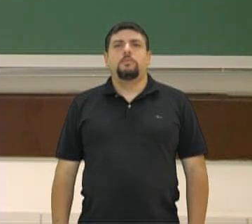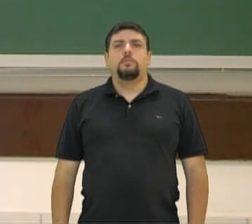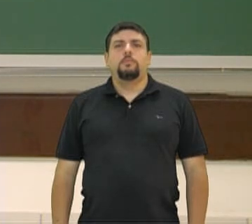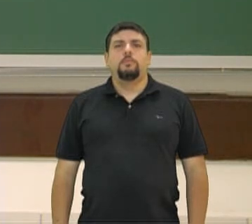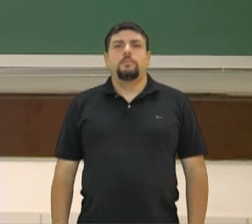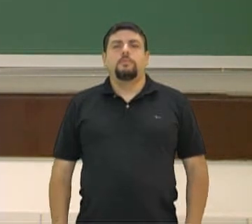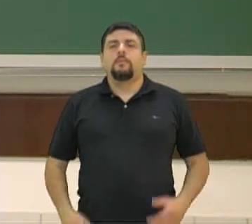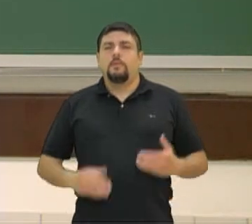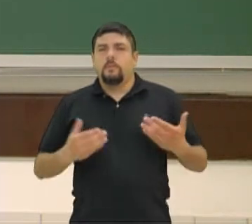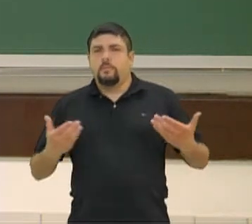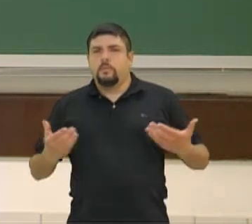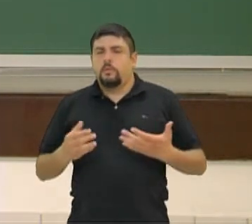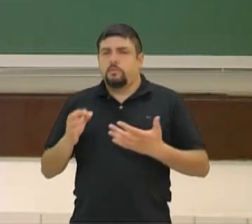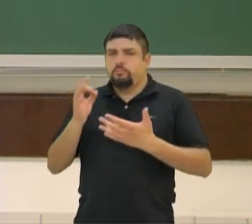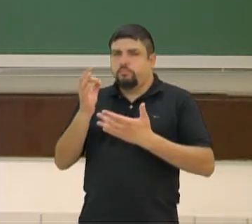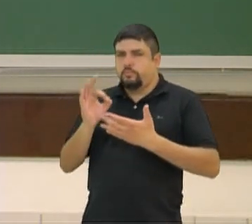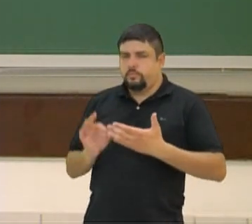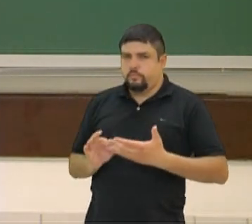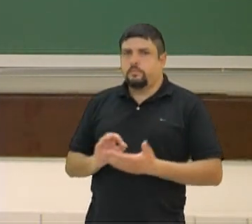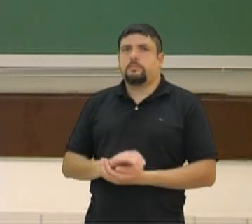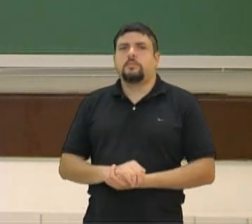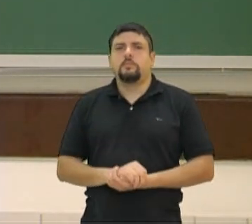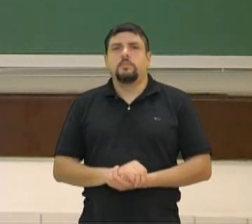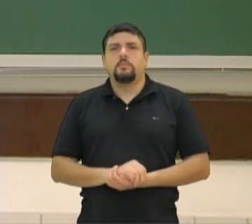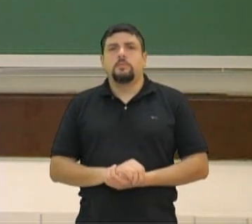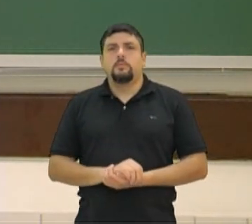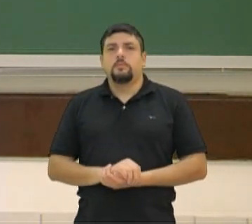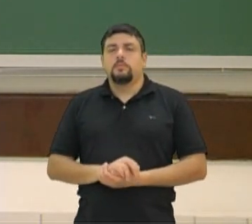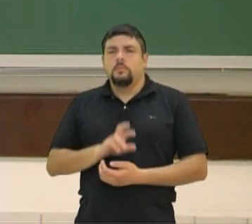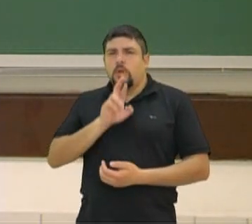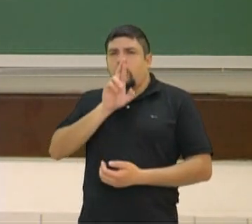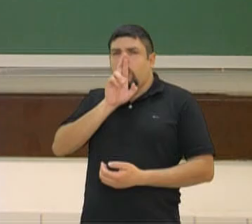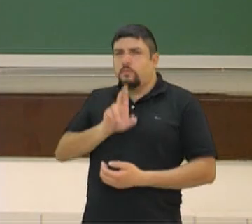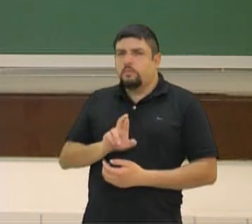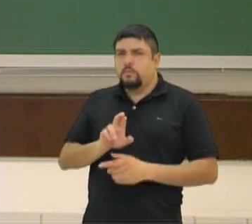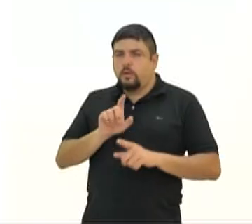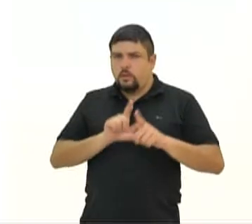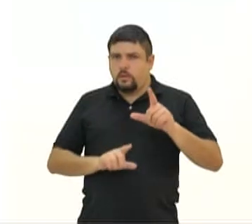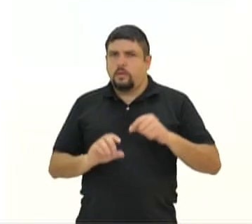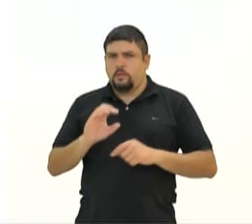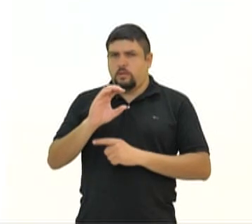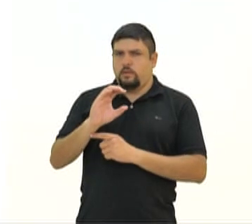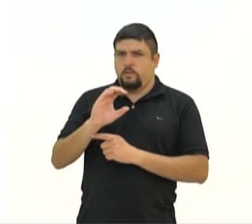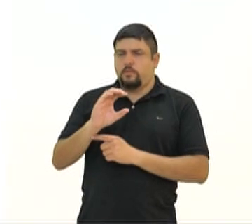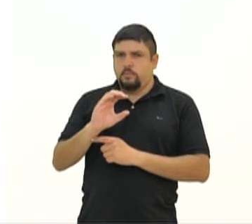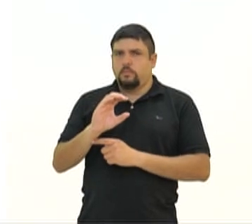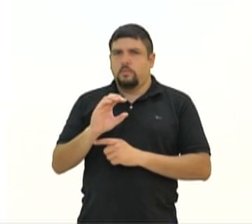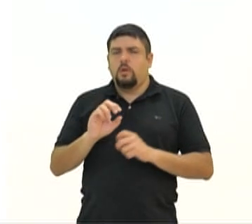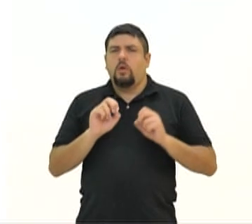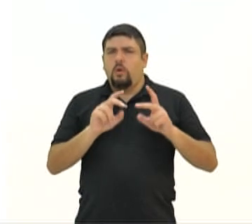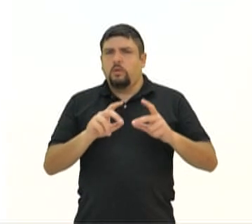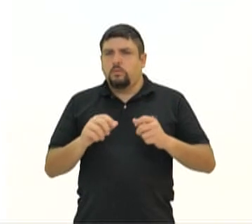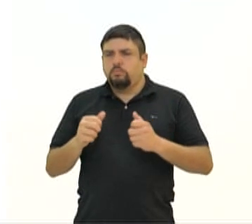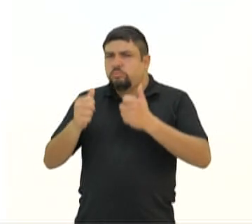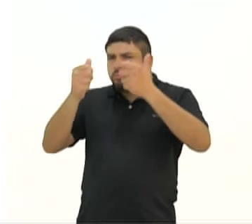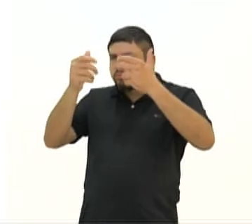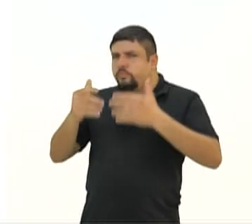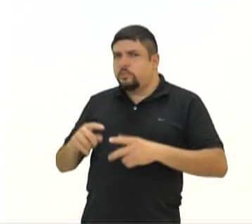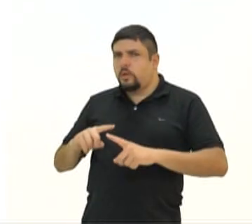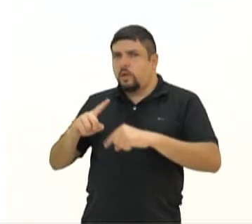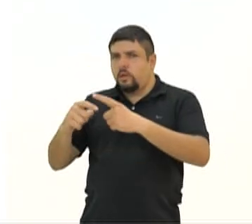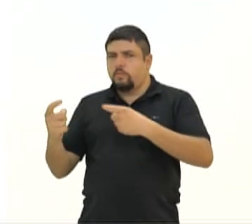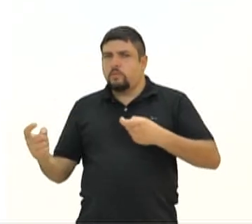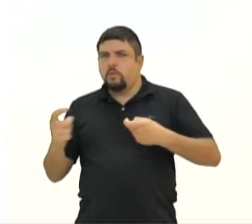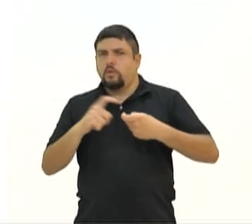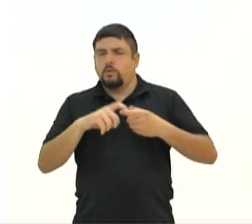Muito bem, vamos à correção então? Bom, correto aqui é a alternativa C. Vamos primeiro resolver, depois eu volto aqui com vocês rapidinho. Vamos